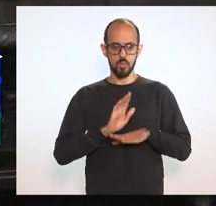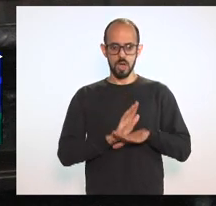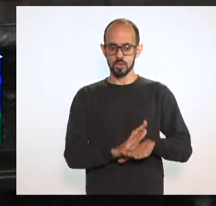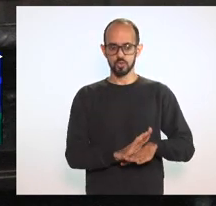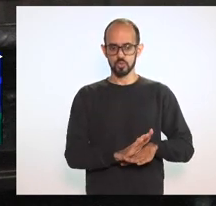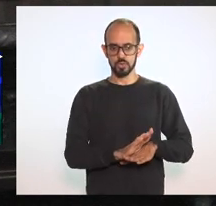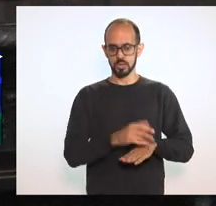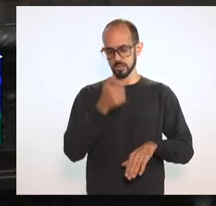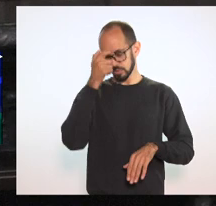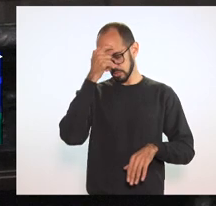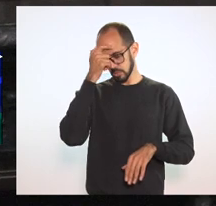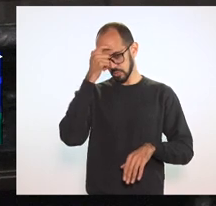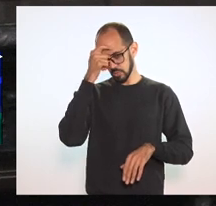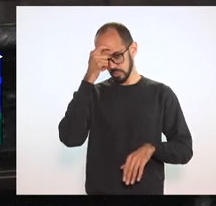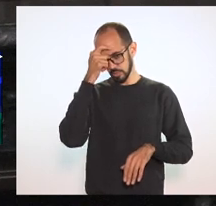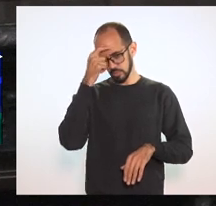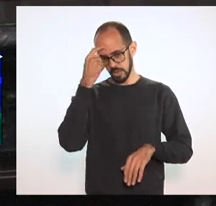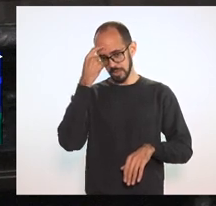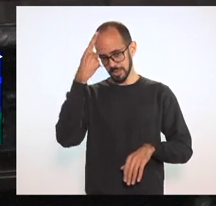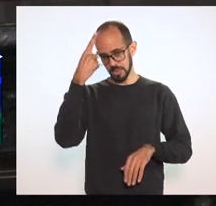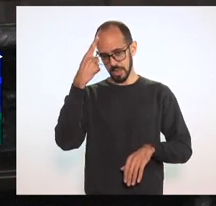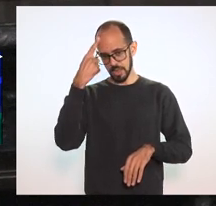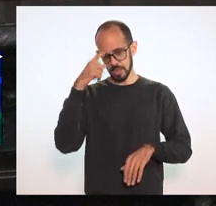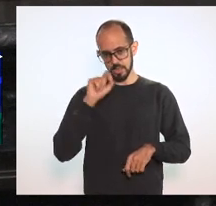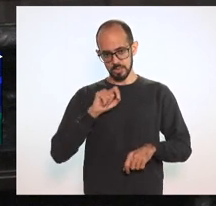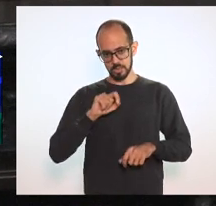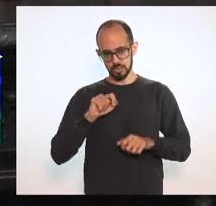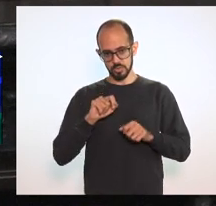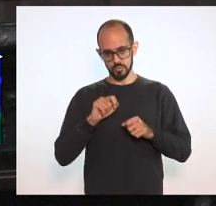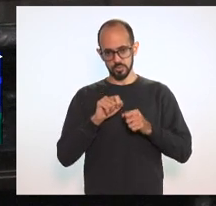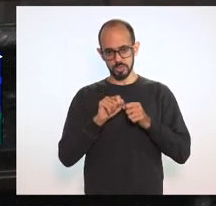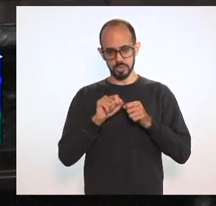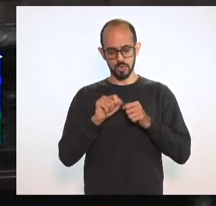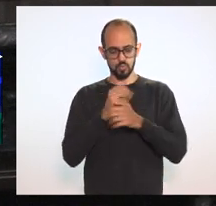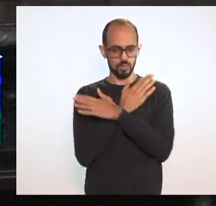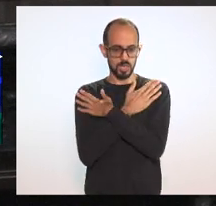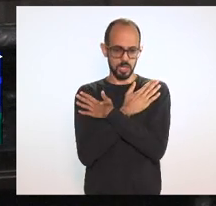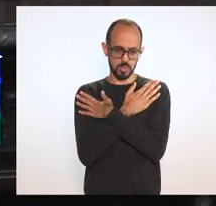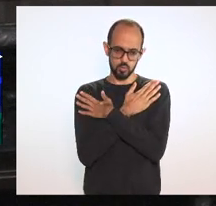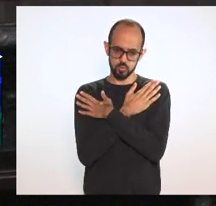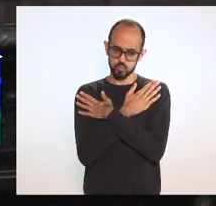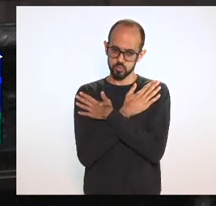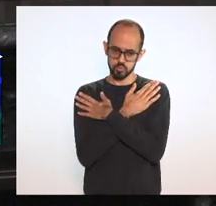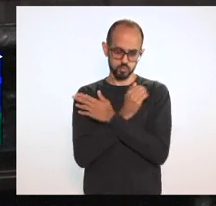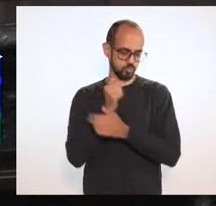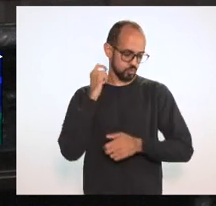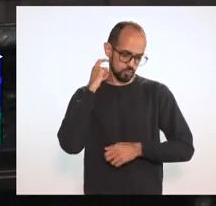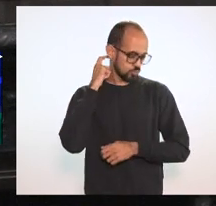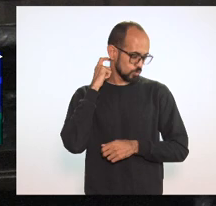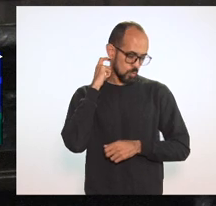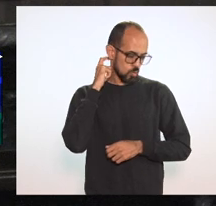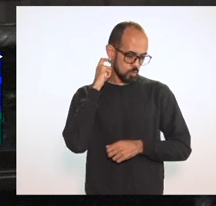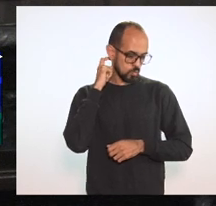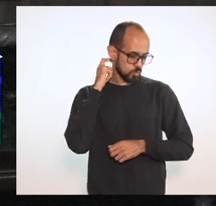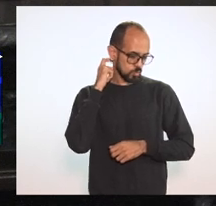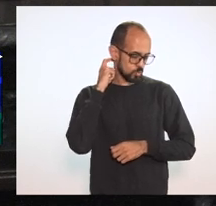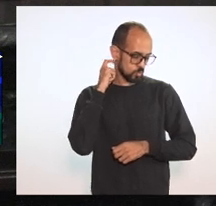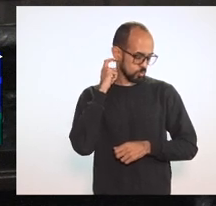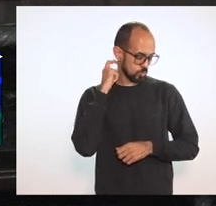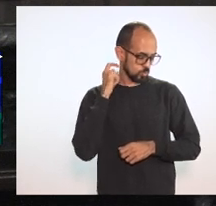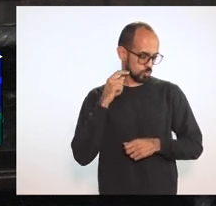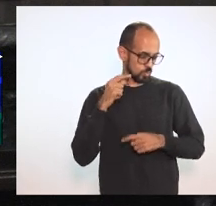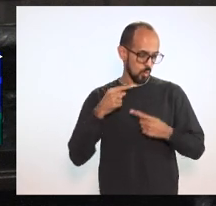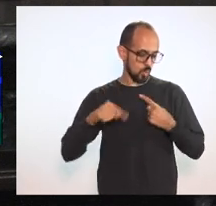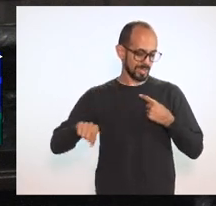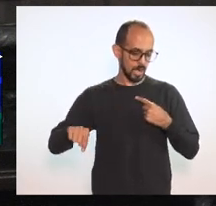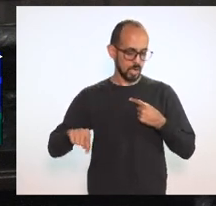conscientização a ideia de feriadão e não favorece ao